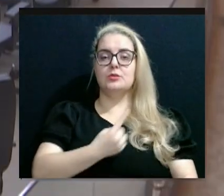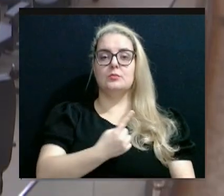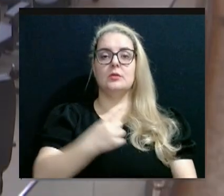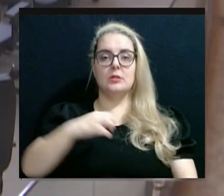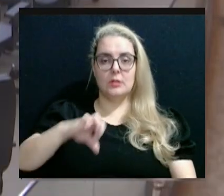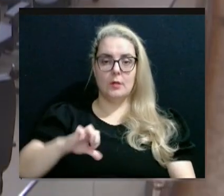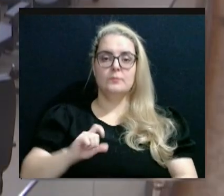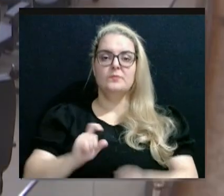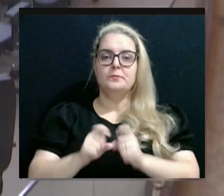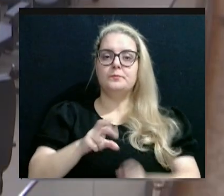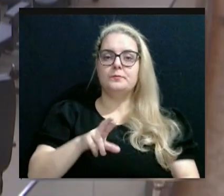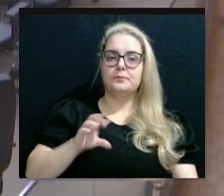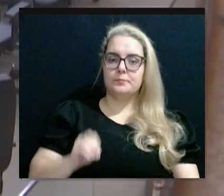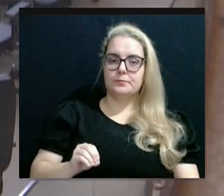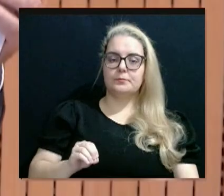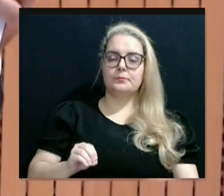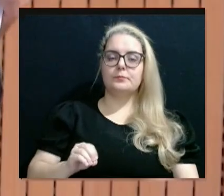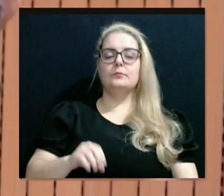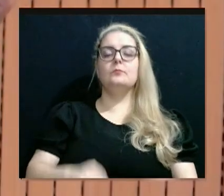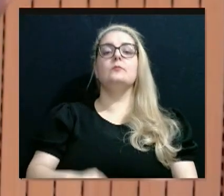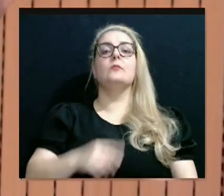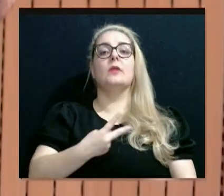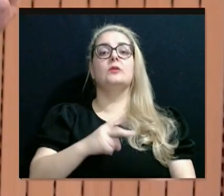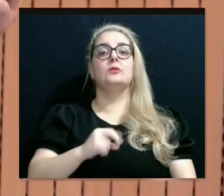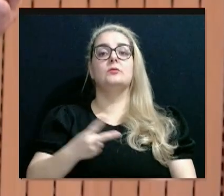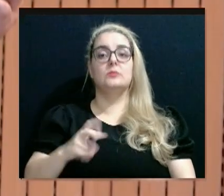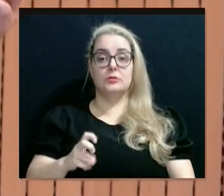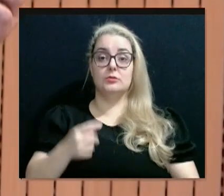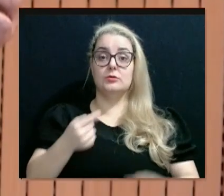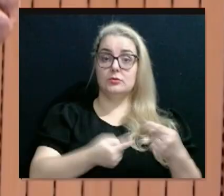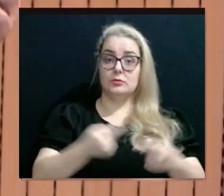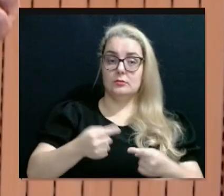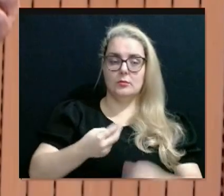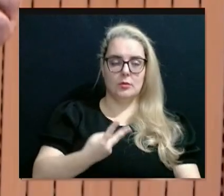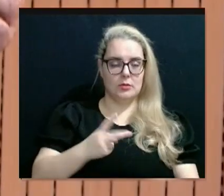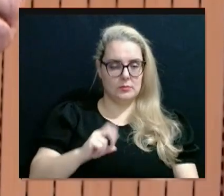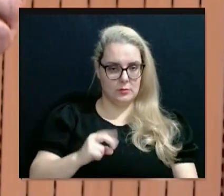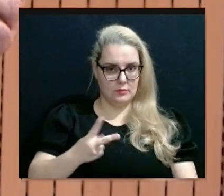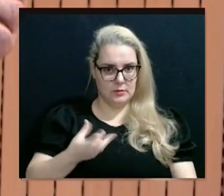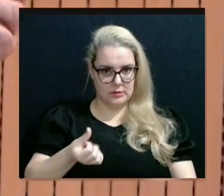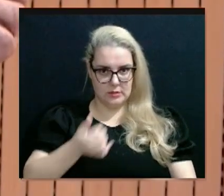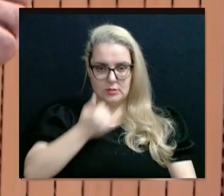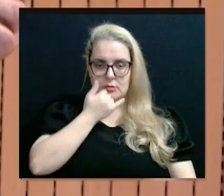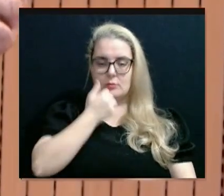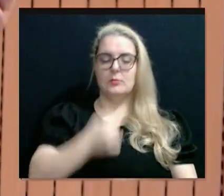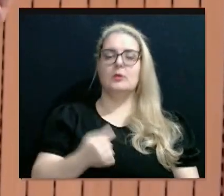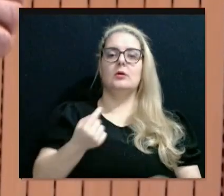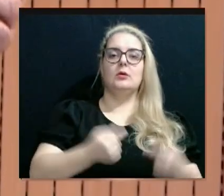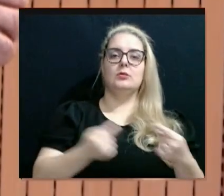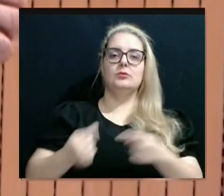reunião ordinária de 2026 discutiu os efeitos da Lei Municipal de número